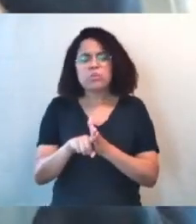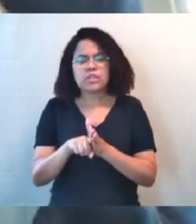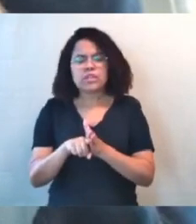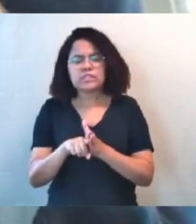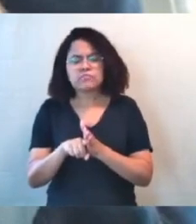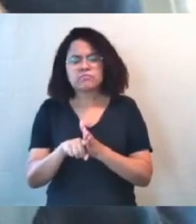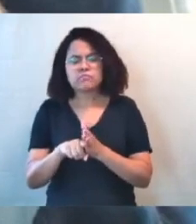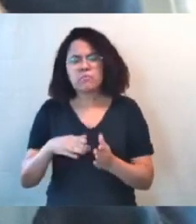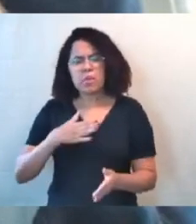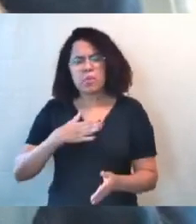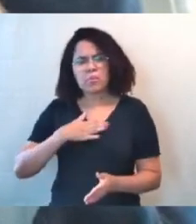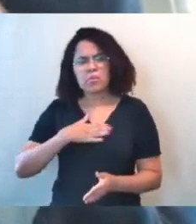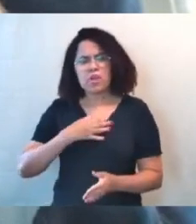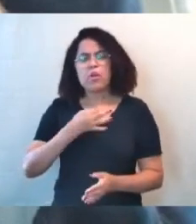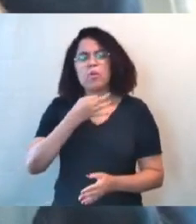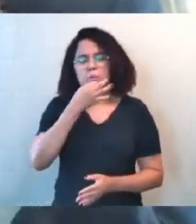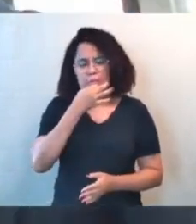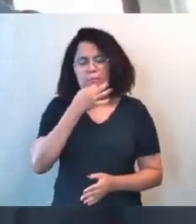Falhou de novo.